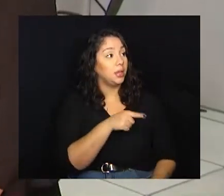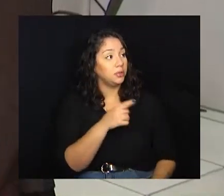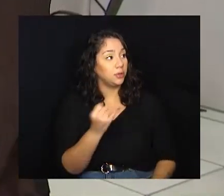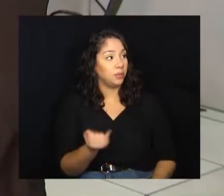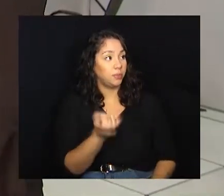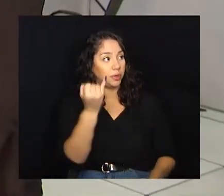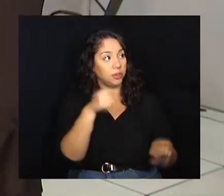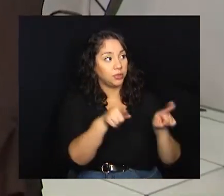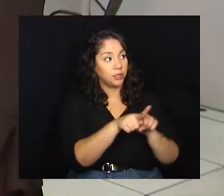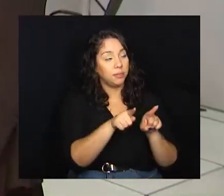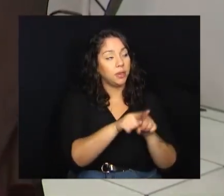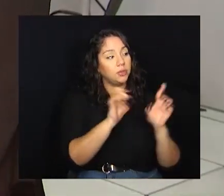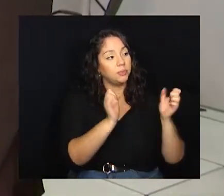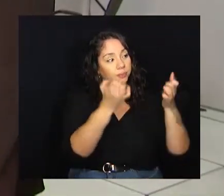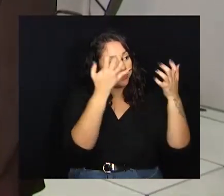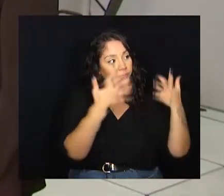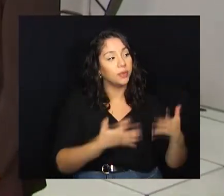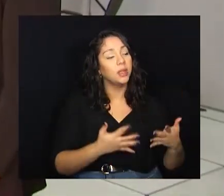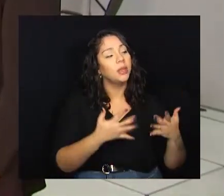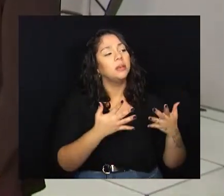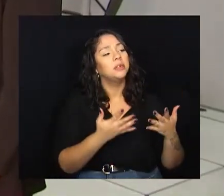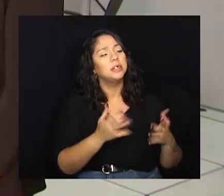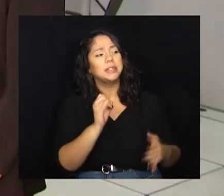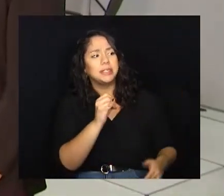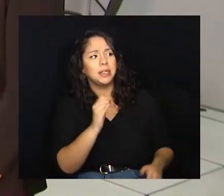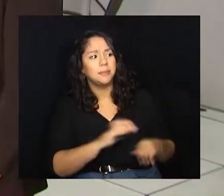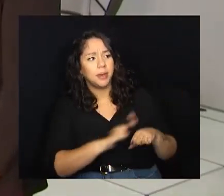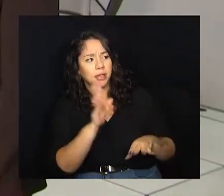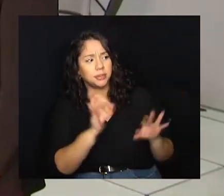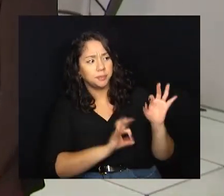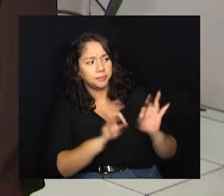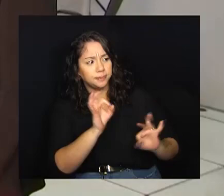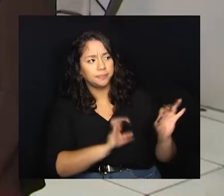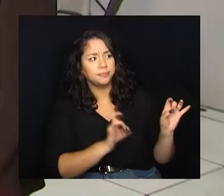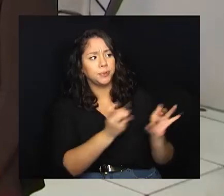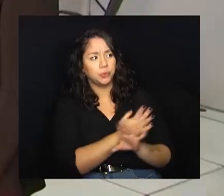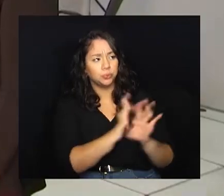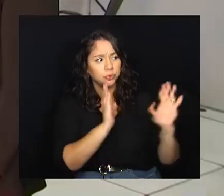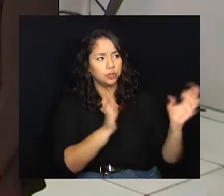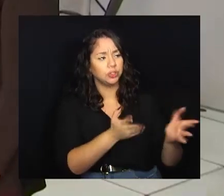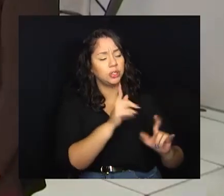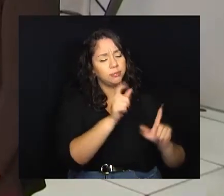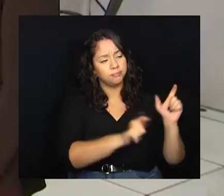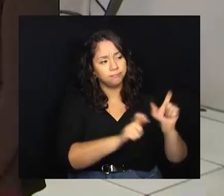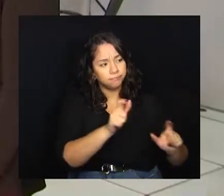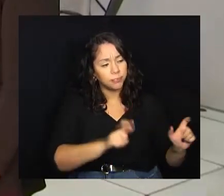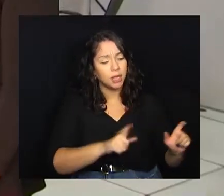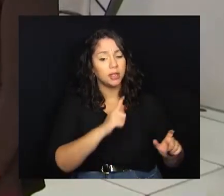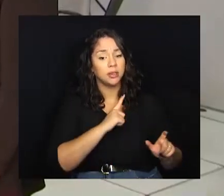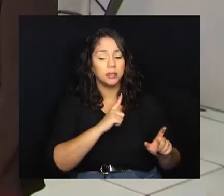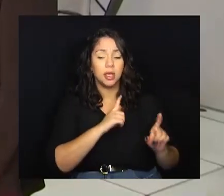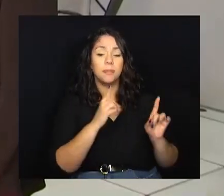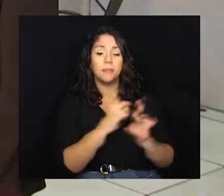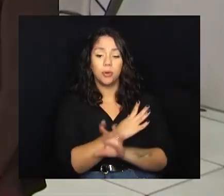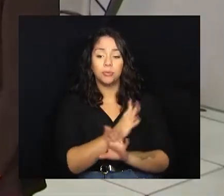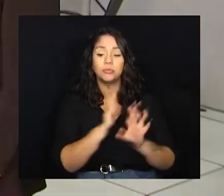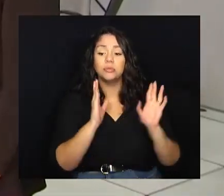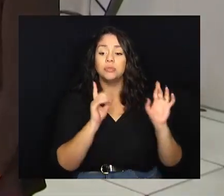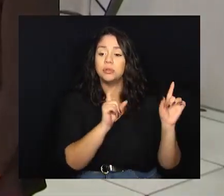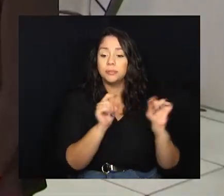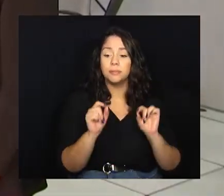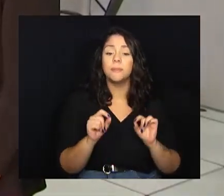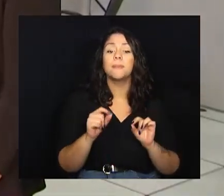que você falou né Camila quanto mais preparado é a pessoa quanto mais preparada estiver para vaga